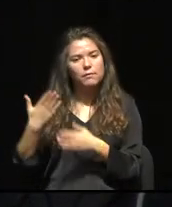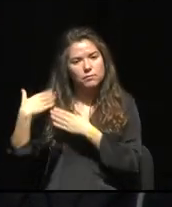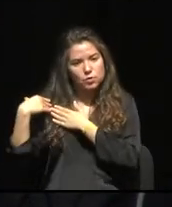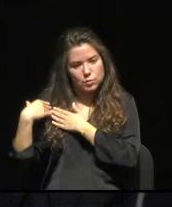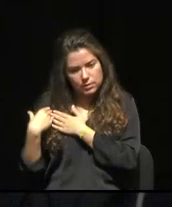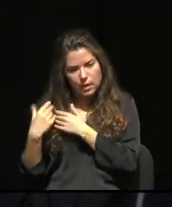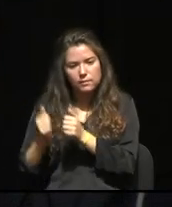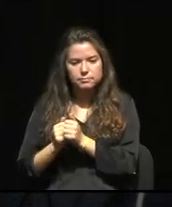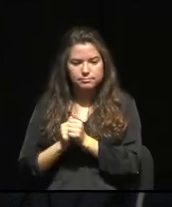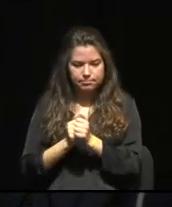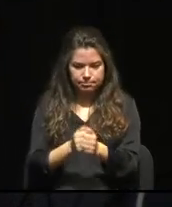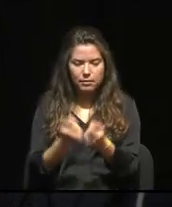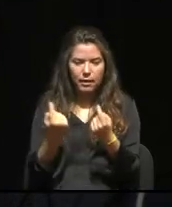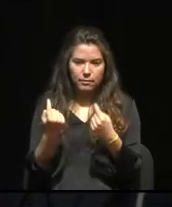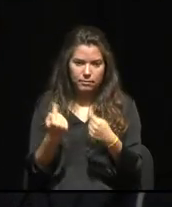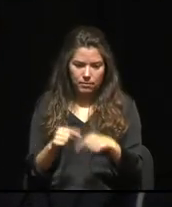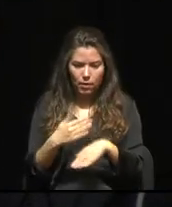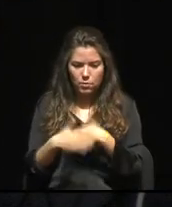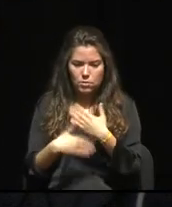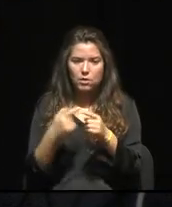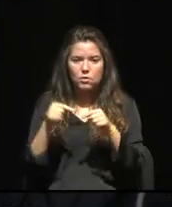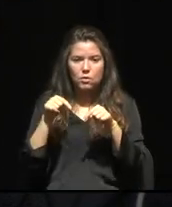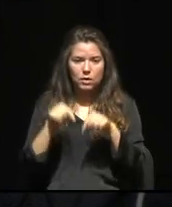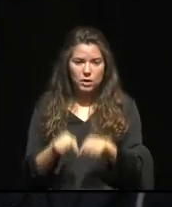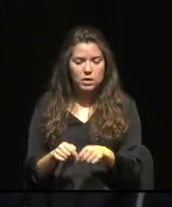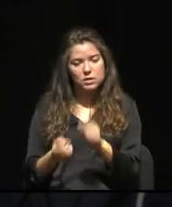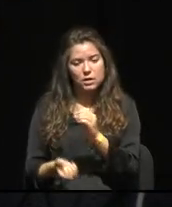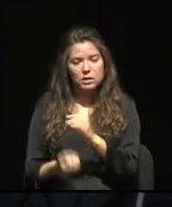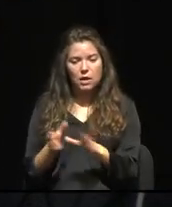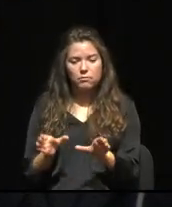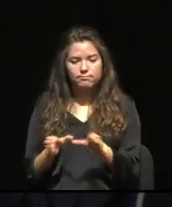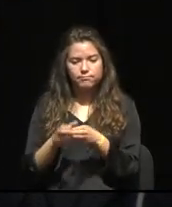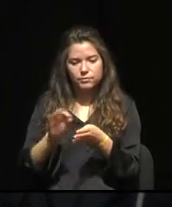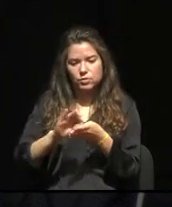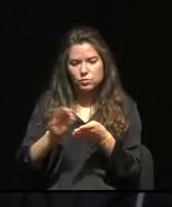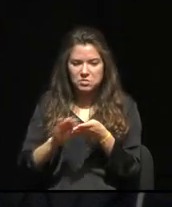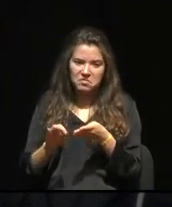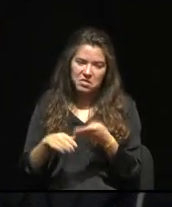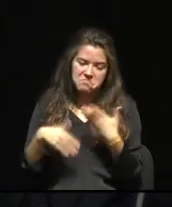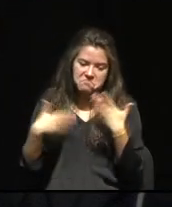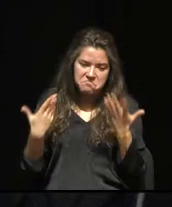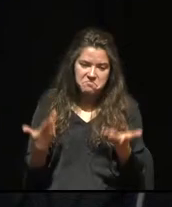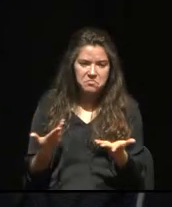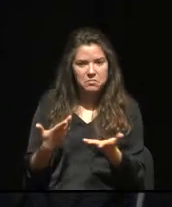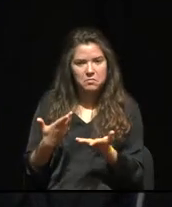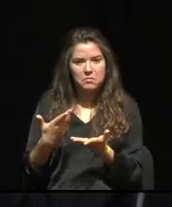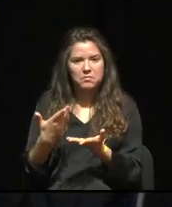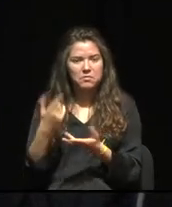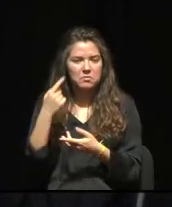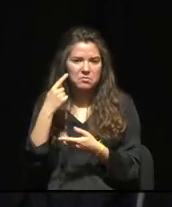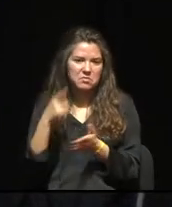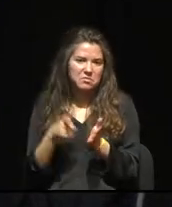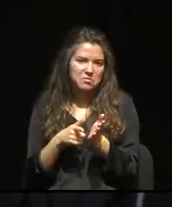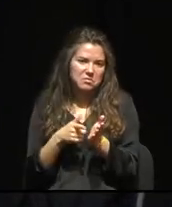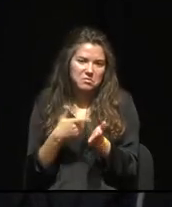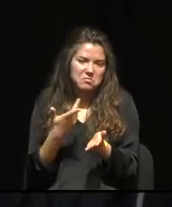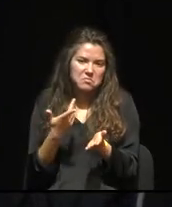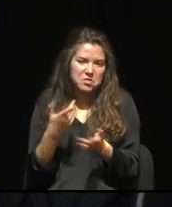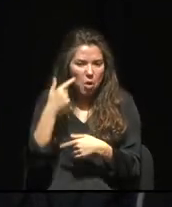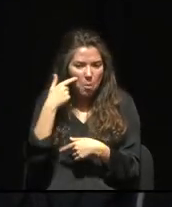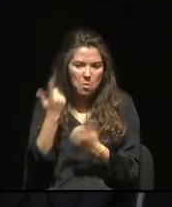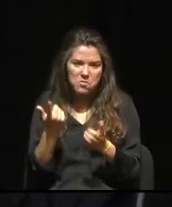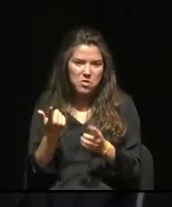acompanhar este processo e que a Constituição de uma comissão específica eventual não representaria necessariamente